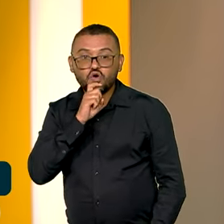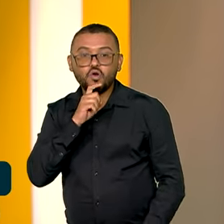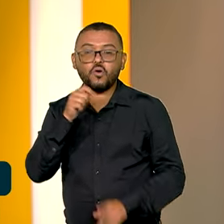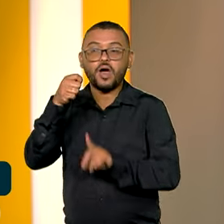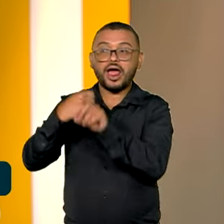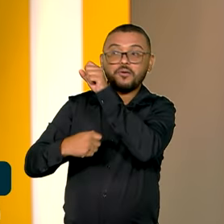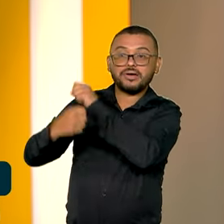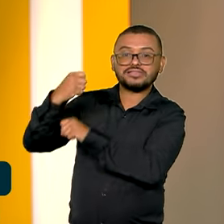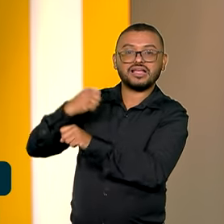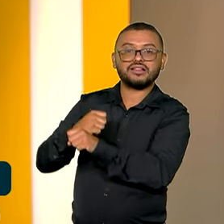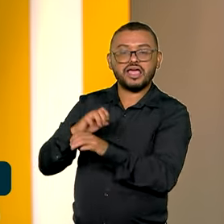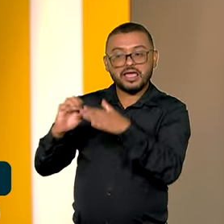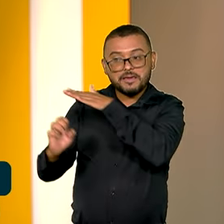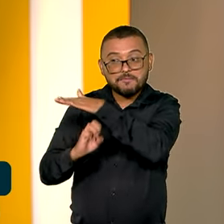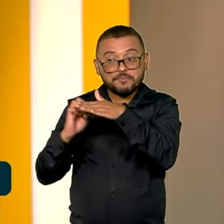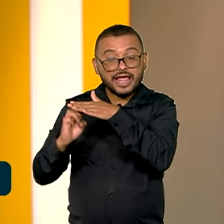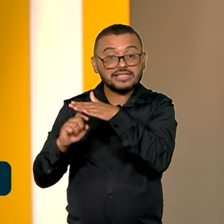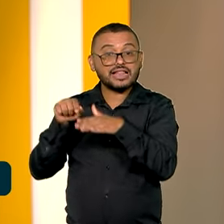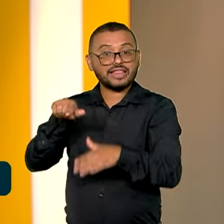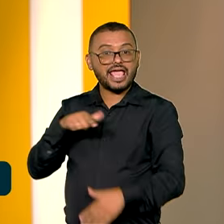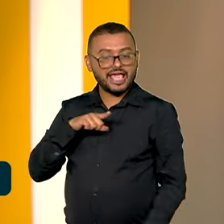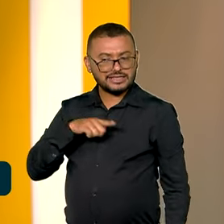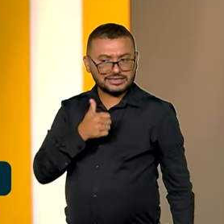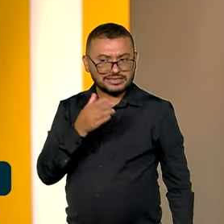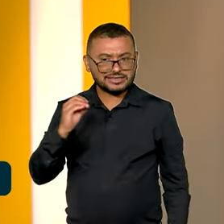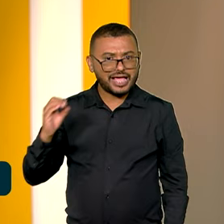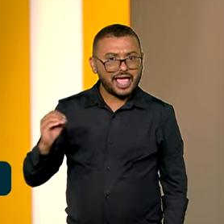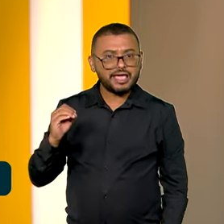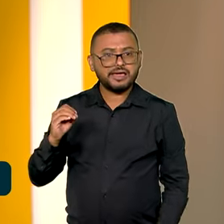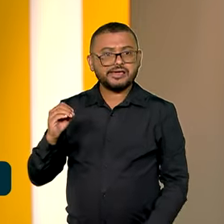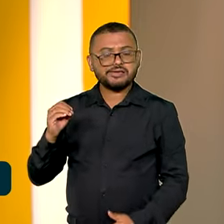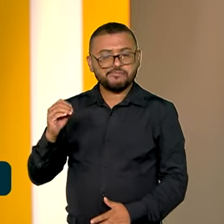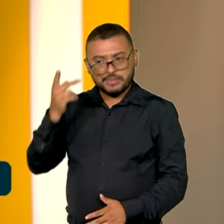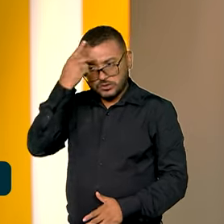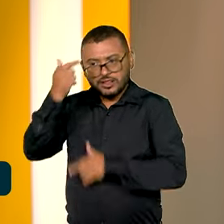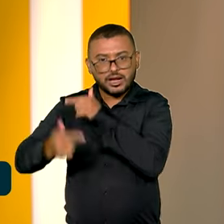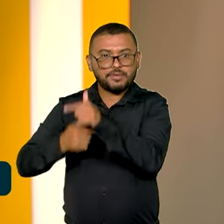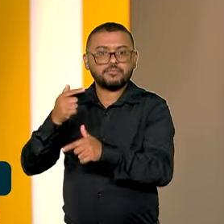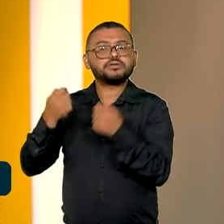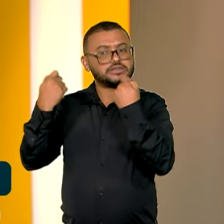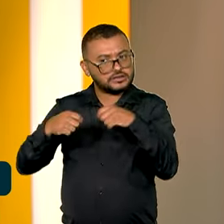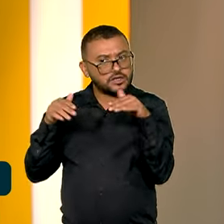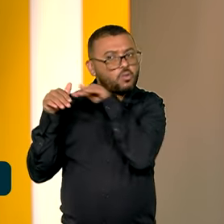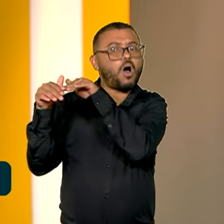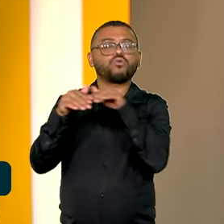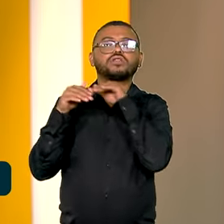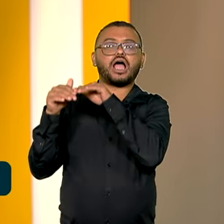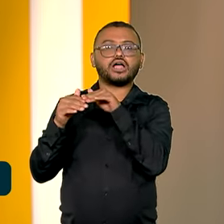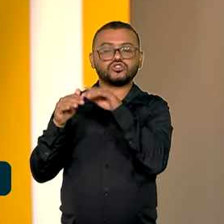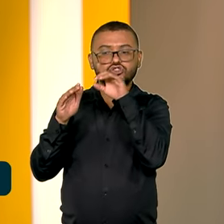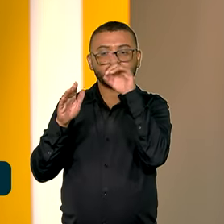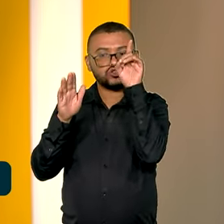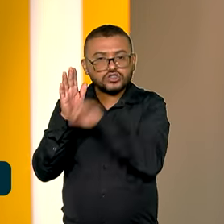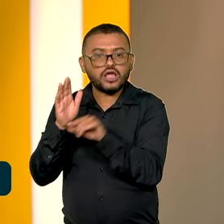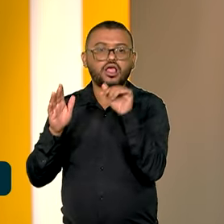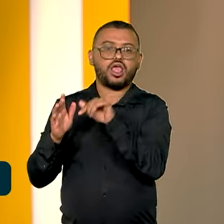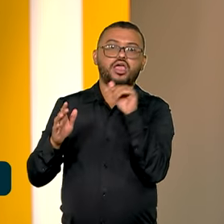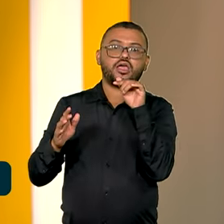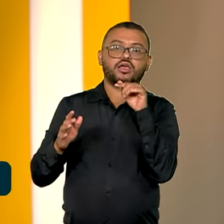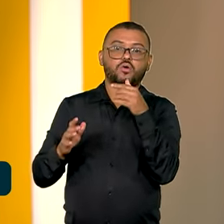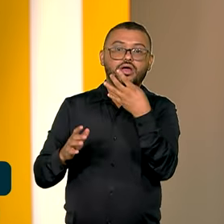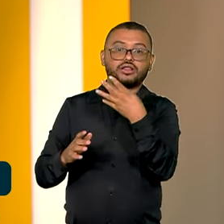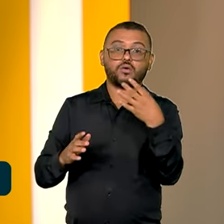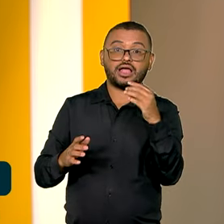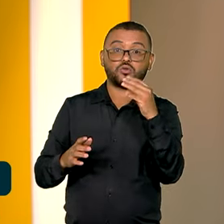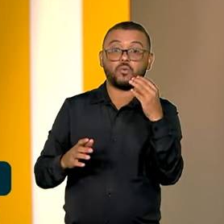mais de 100 empregados devem adotar medidas para garantir essa igualdade 49.70